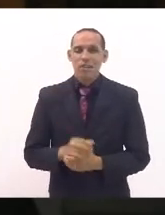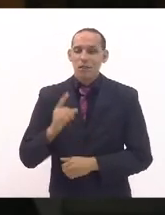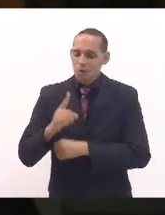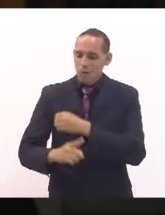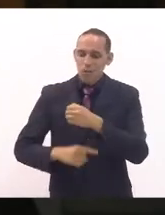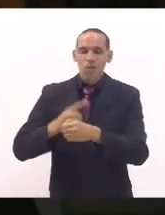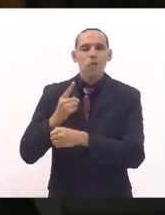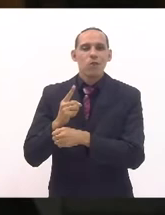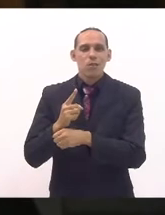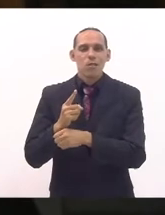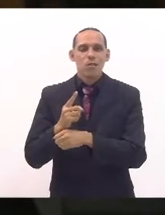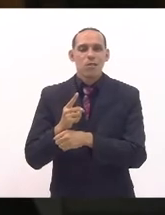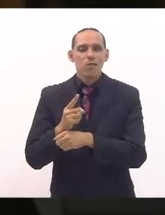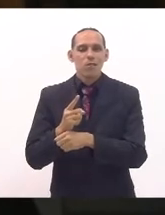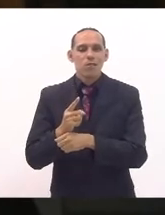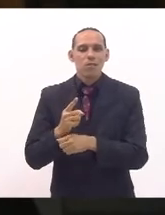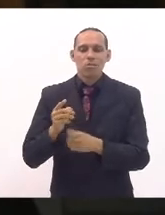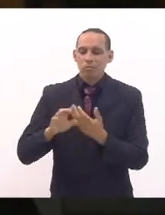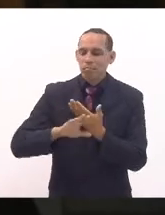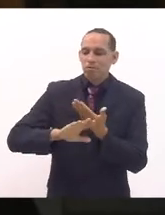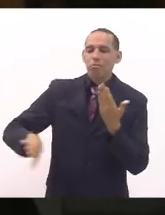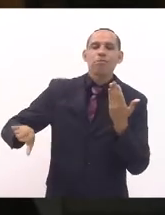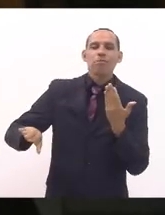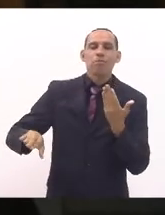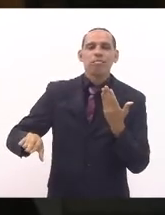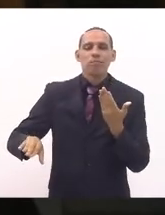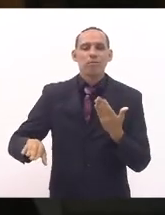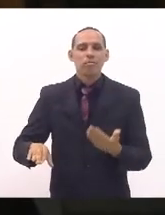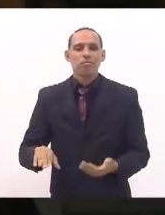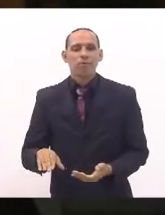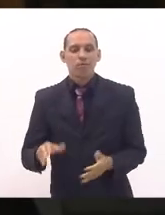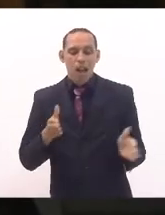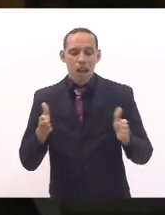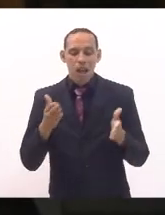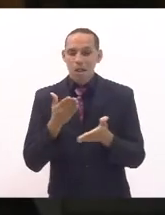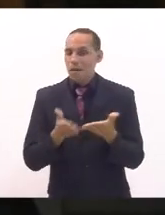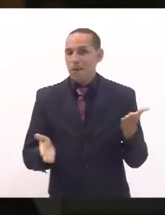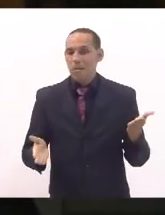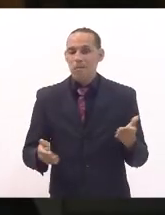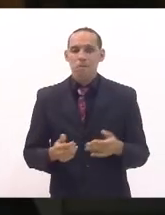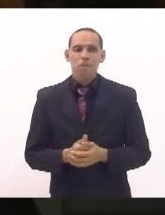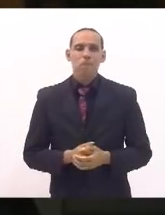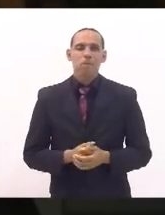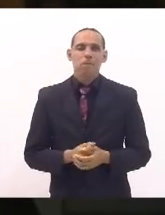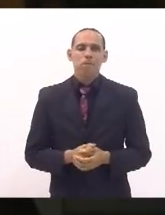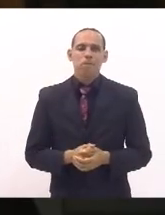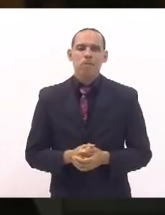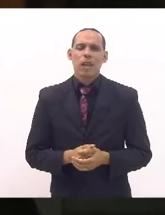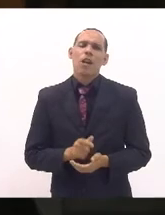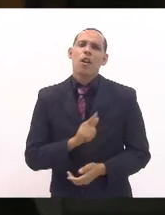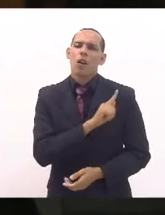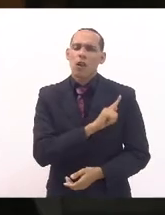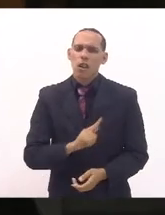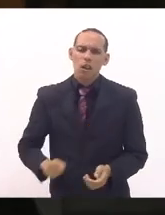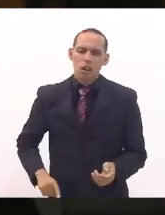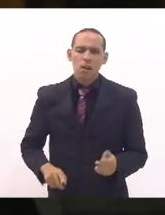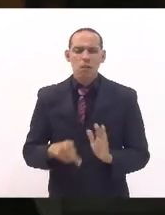de empichado, né? Perdeu o mandato, que reapresentasse o